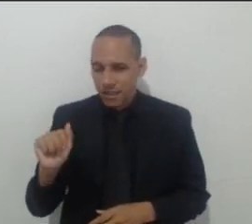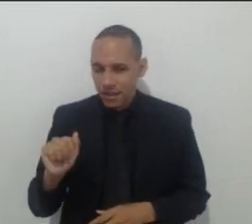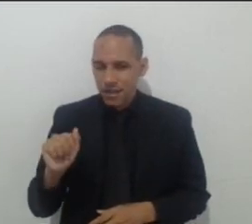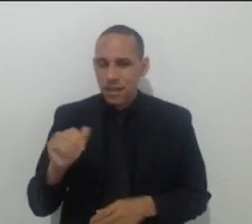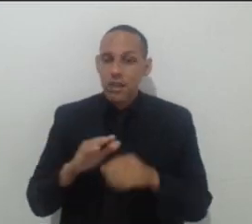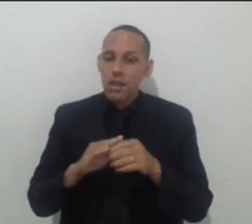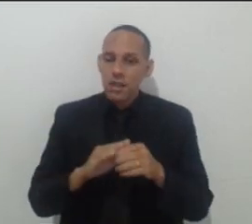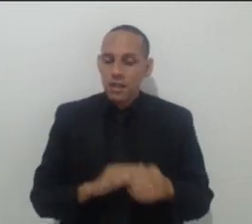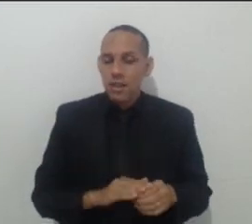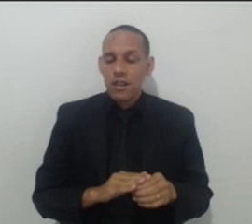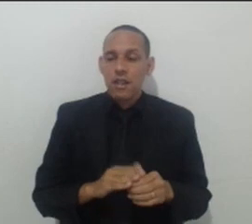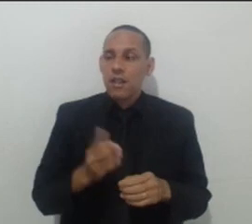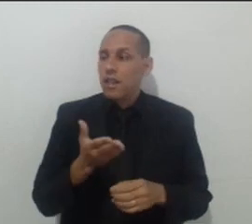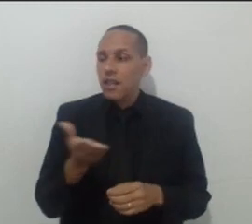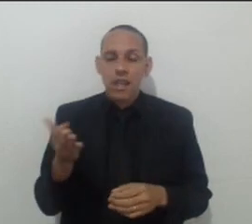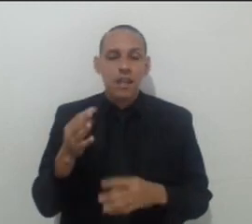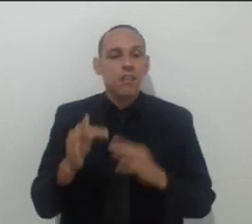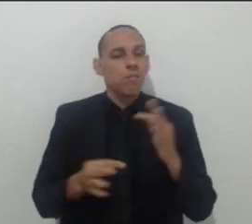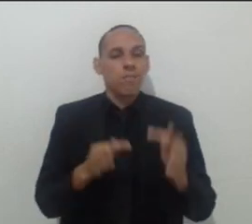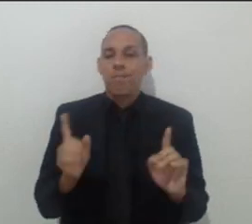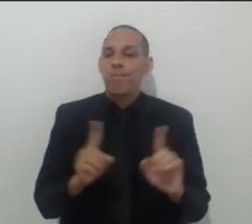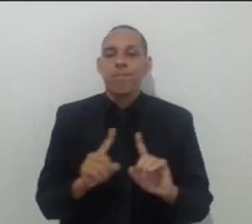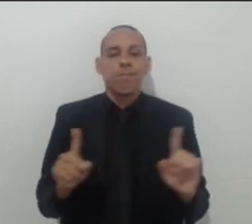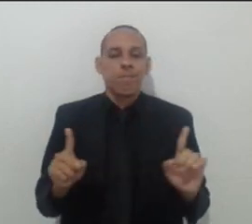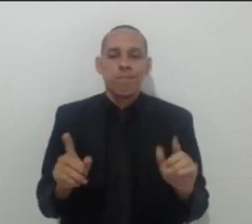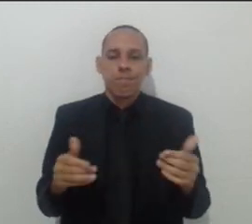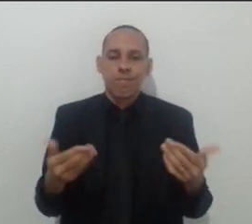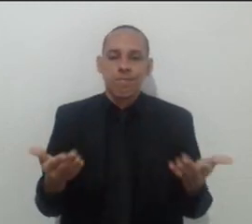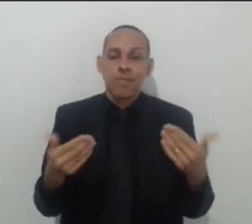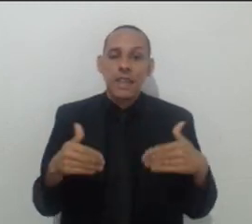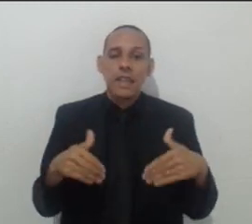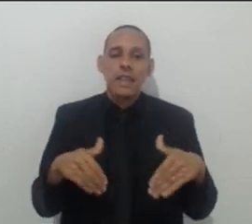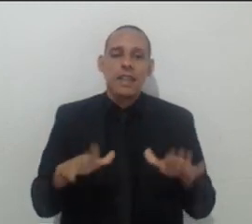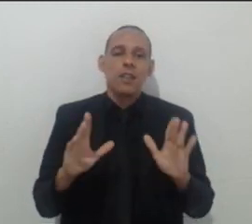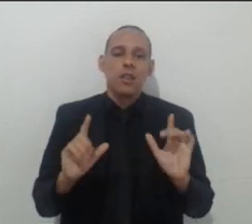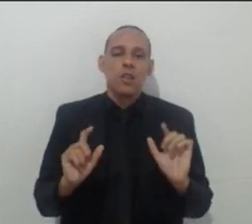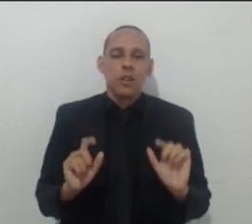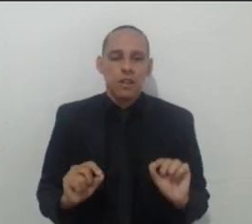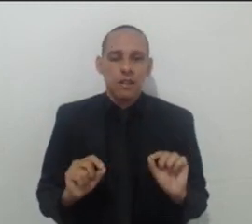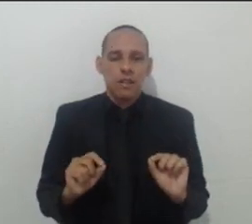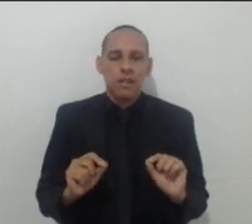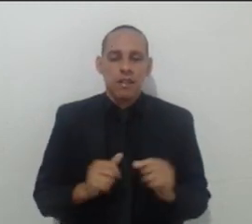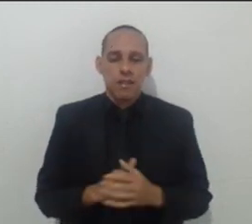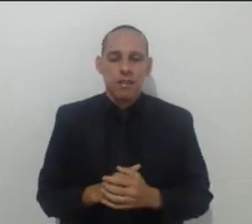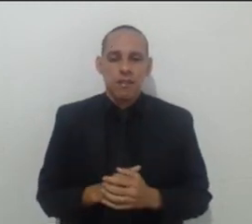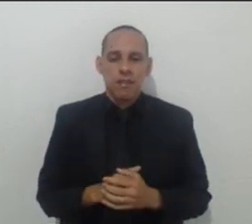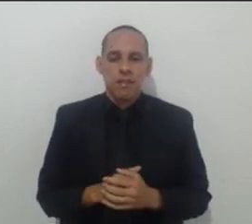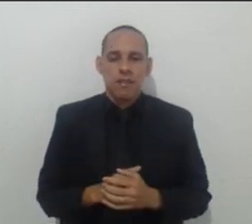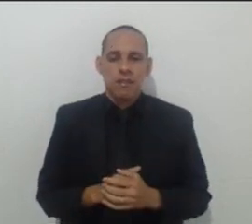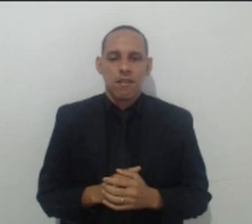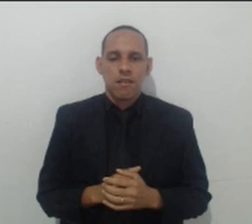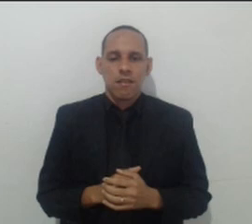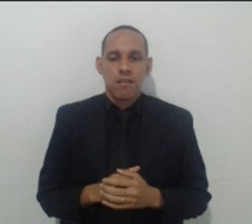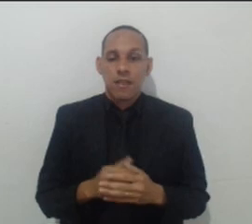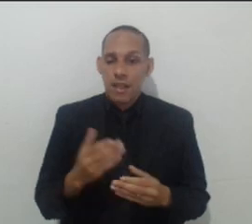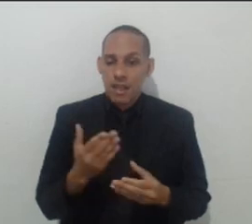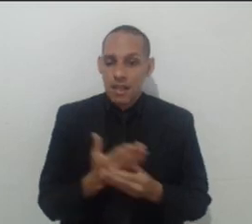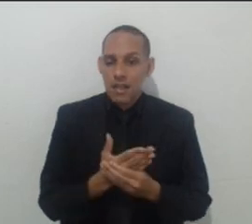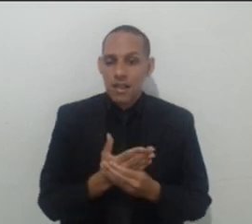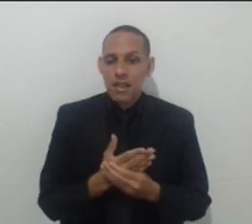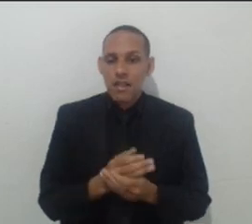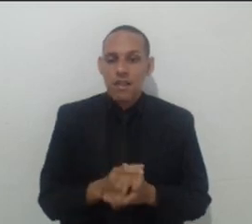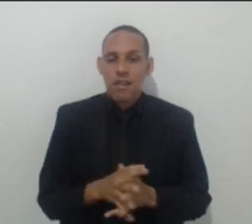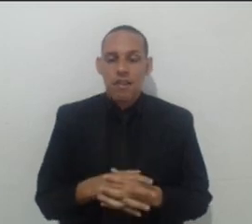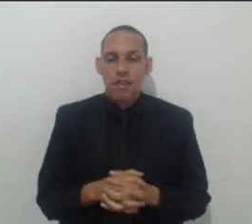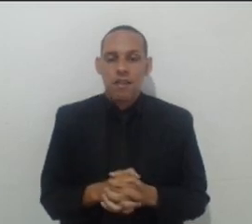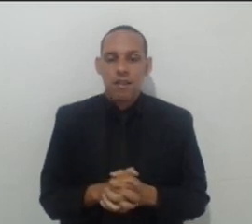não trataram desse assunto e deixaram para a continuidade dos atos executórios que a